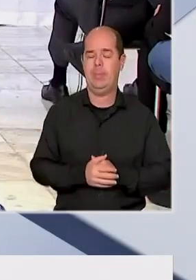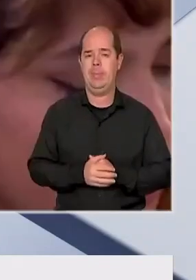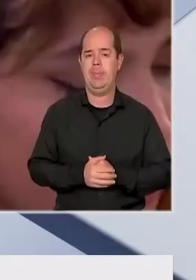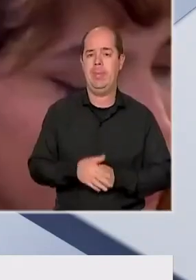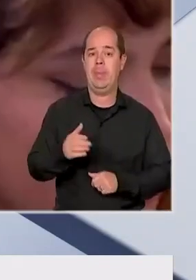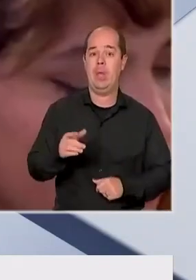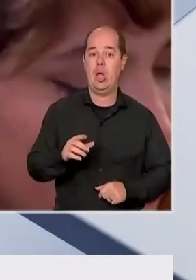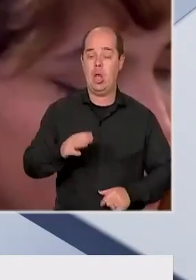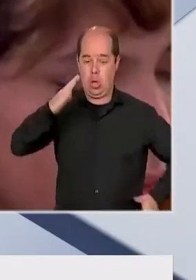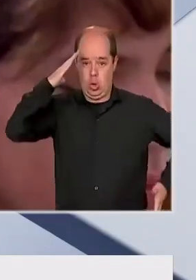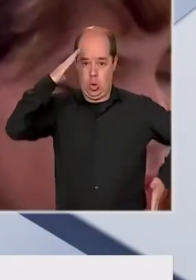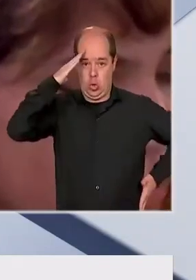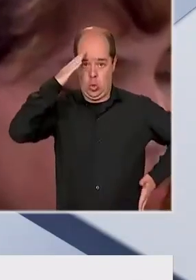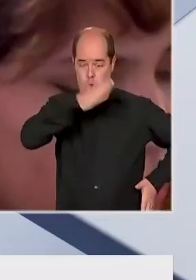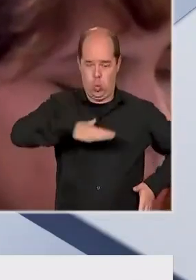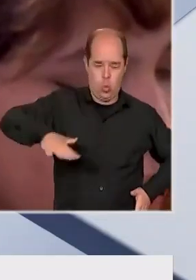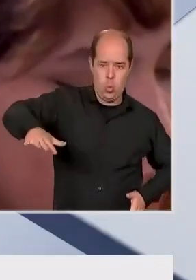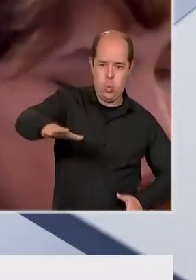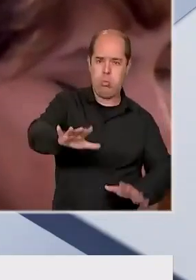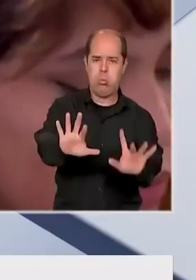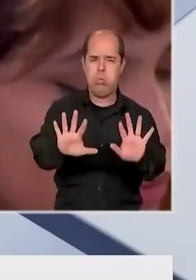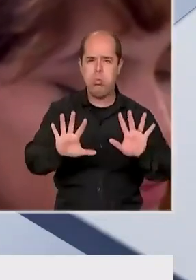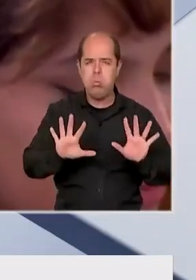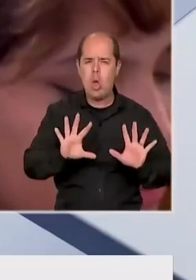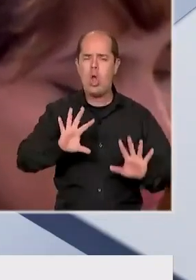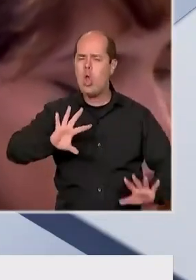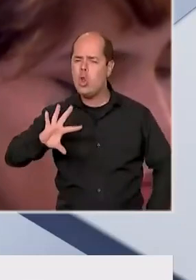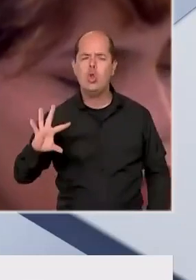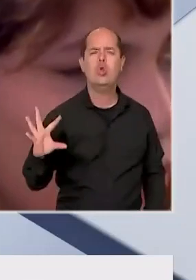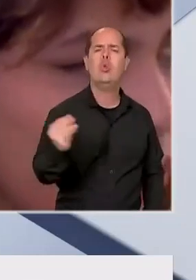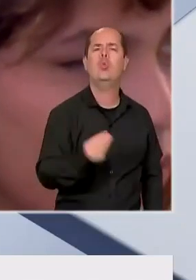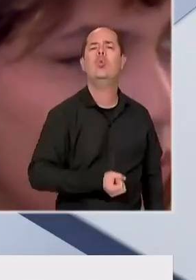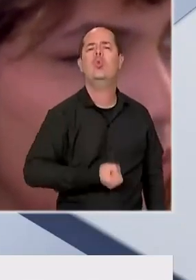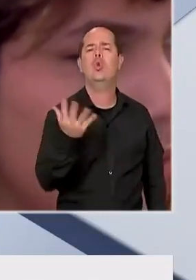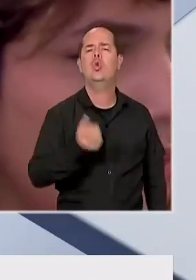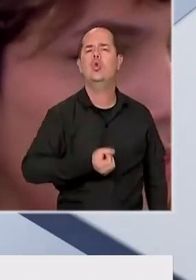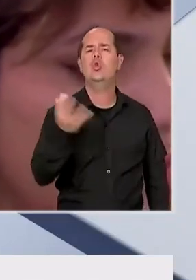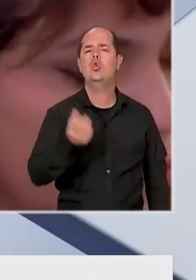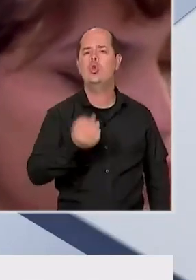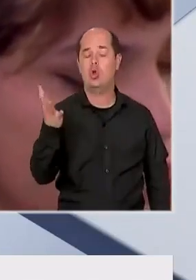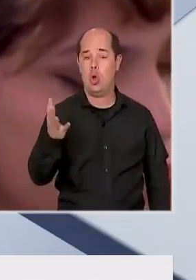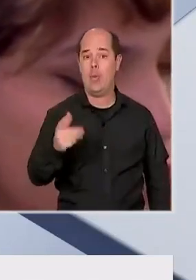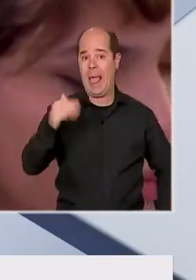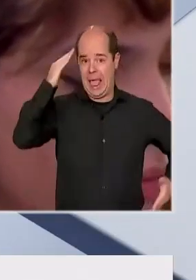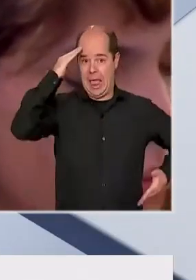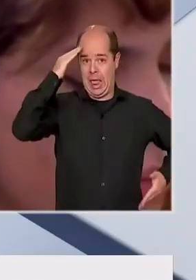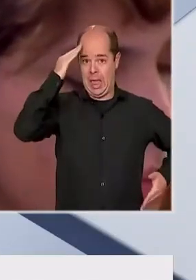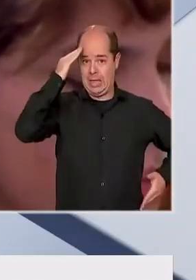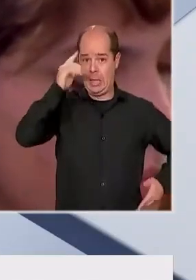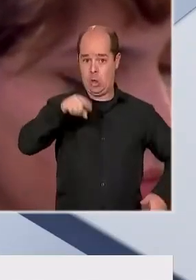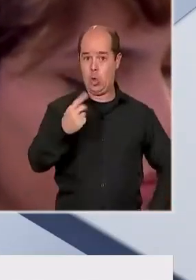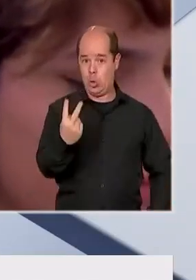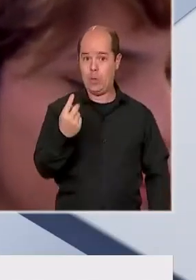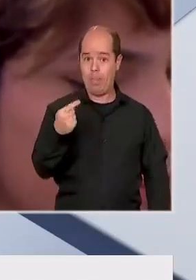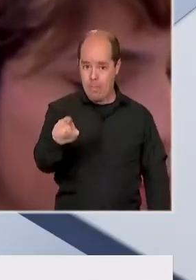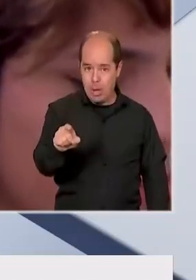como mencionou ali o ministro responsável por essa E aí o aeroporto do Galeão no Rio de Janeiro e também o aeroporto de Guarulhos em São